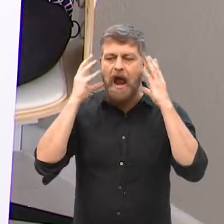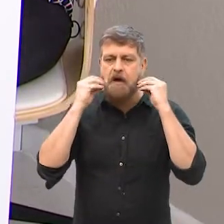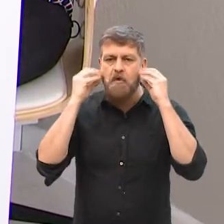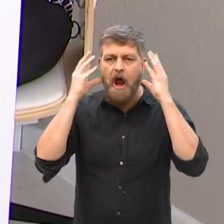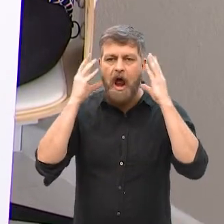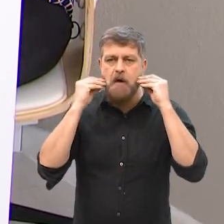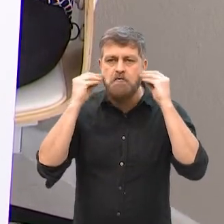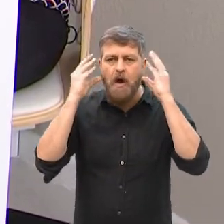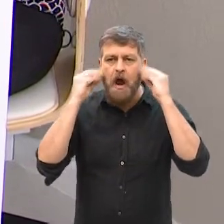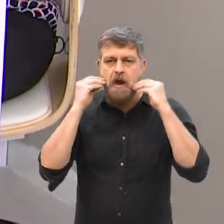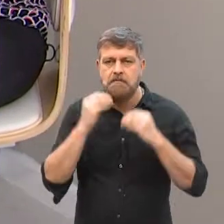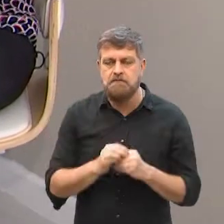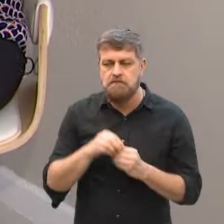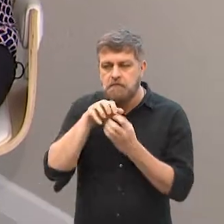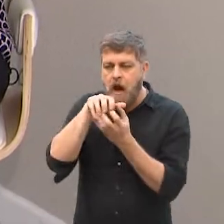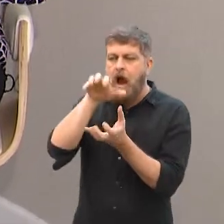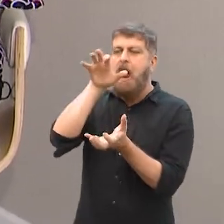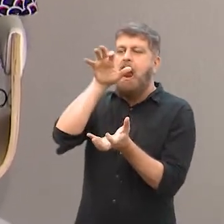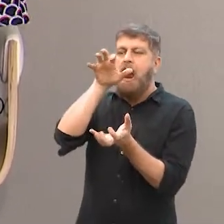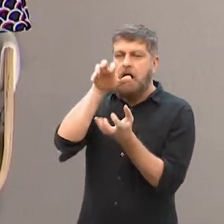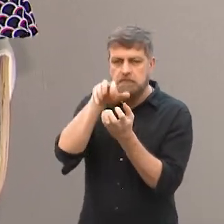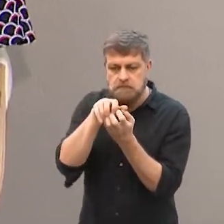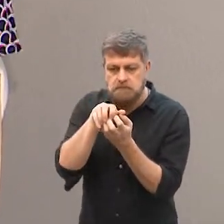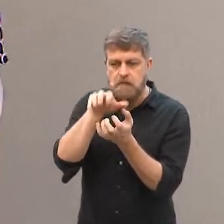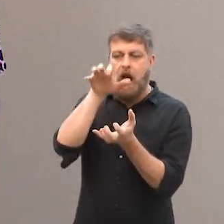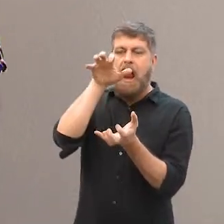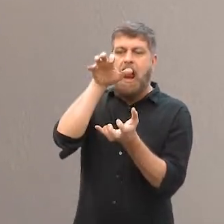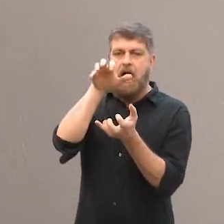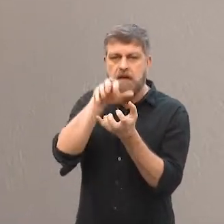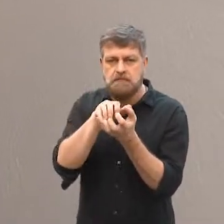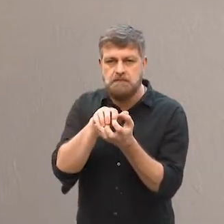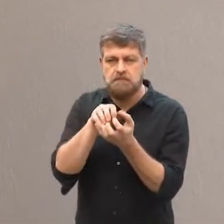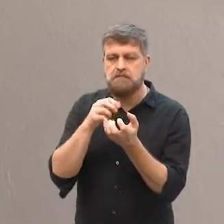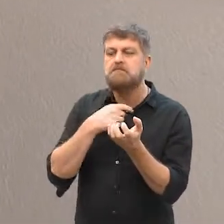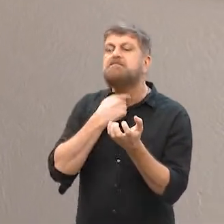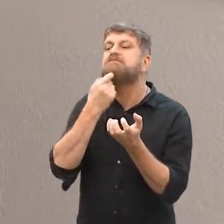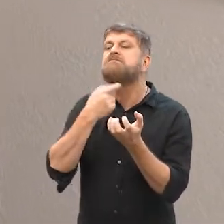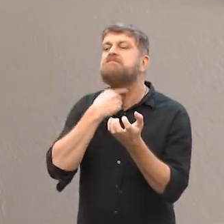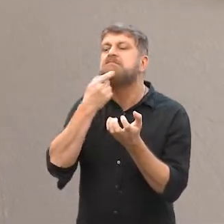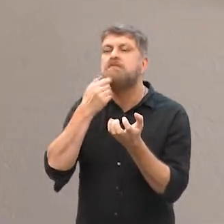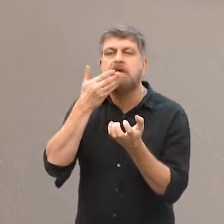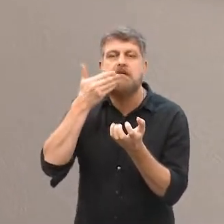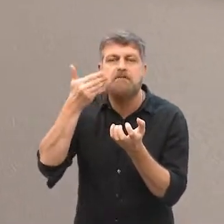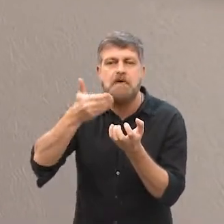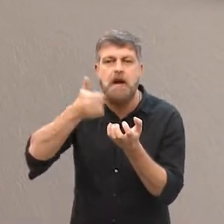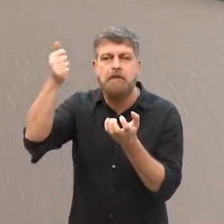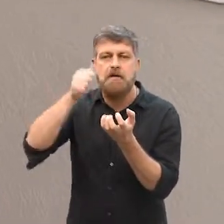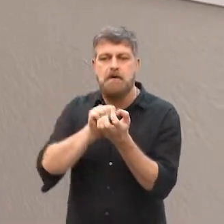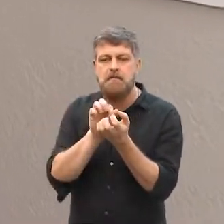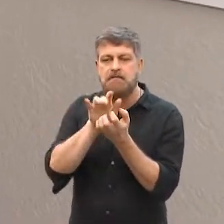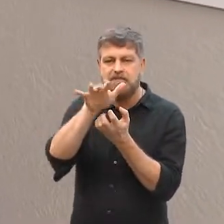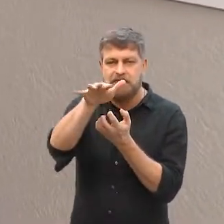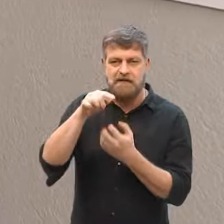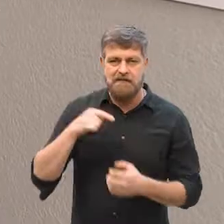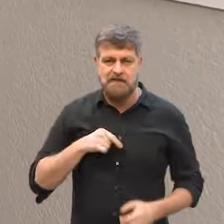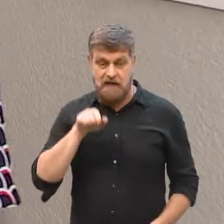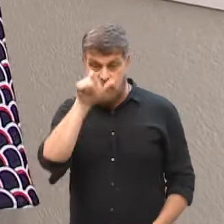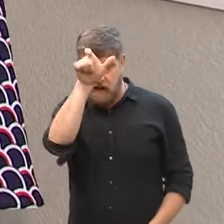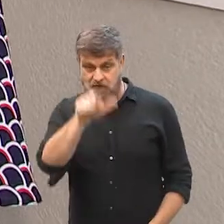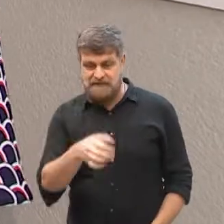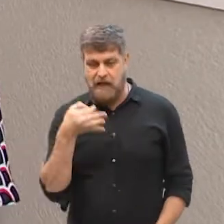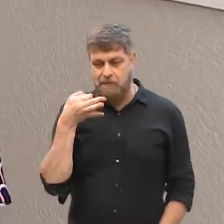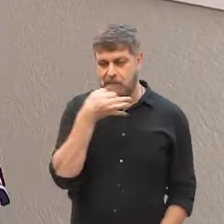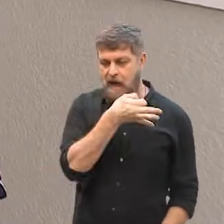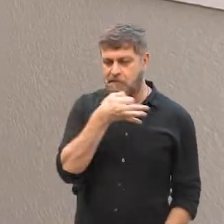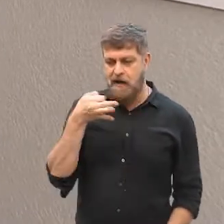mais, abrir mais a sua boca, o que vai permitir que a sua voz saia melhor, né? Tá e vendo? o seu interlocutor